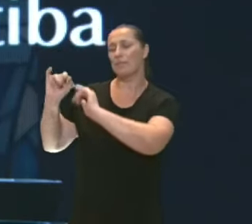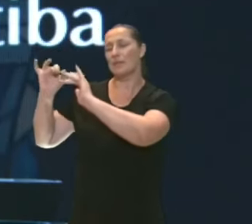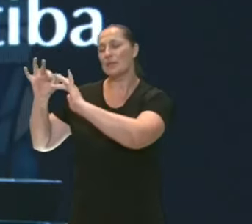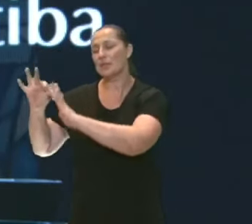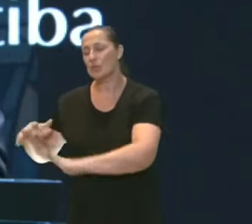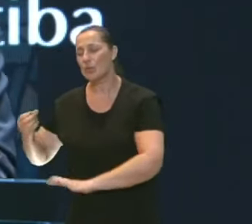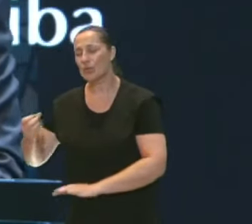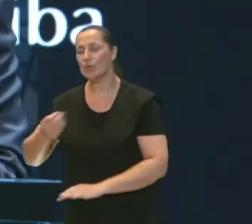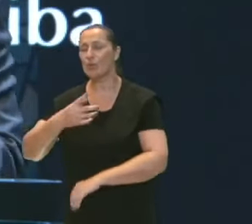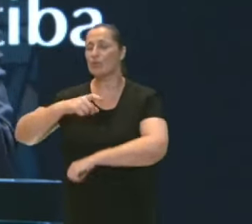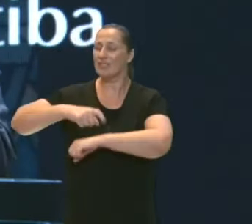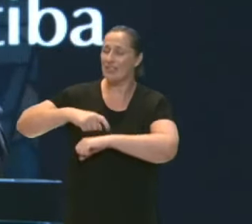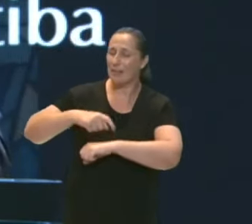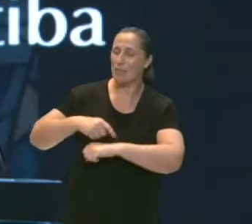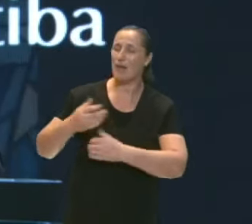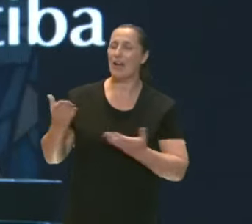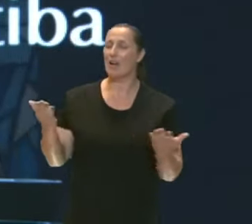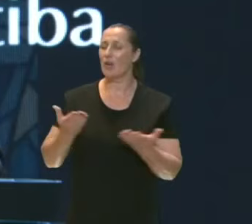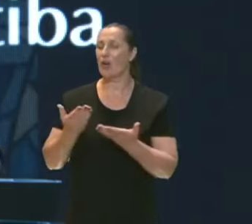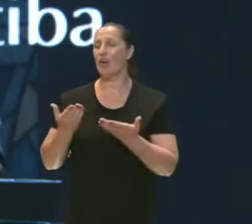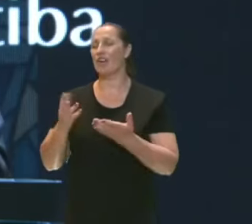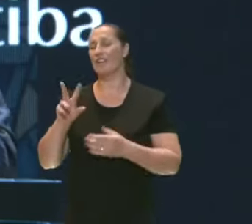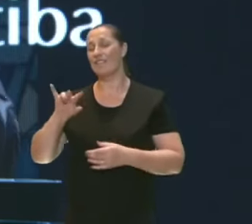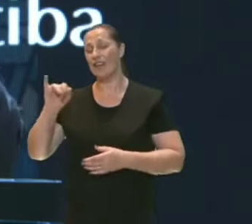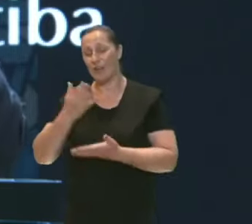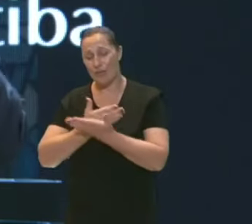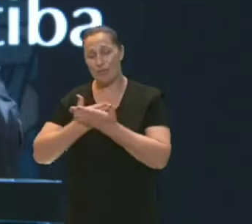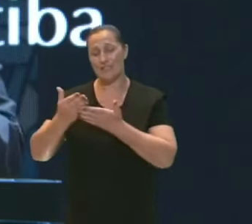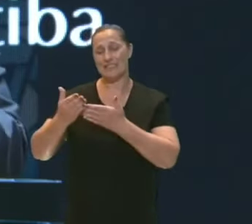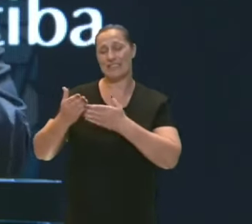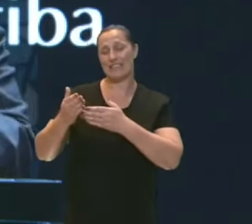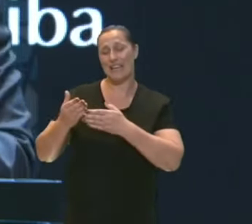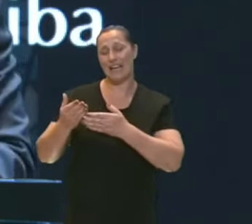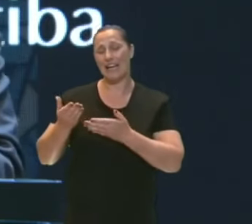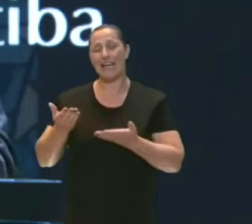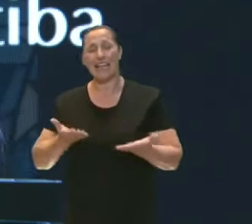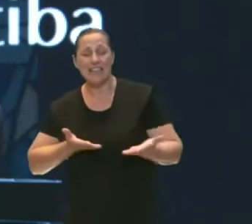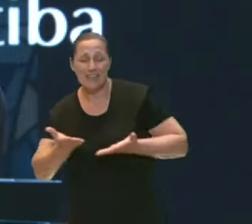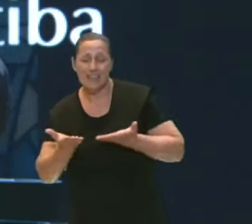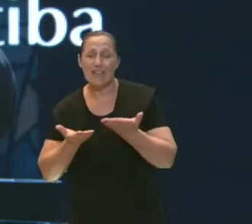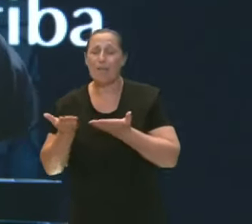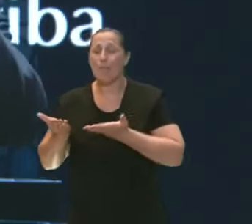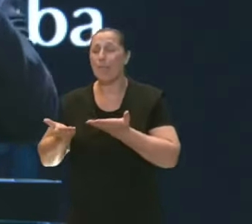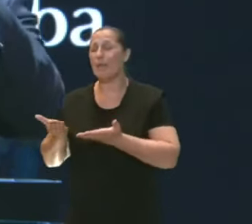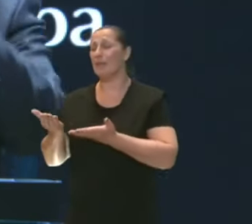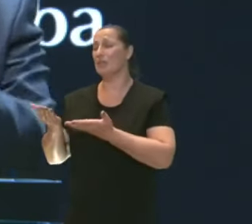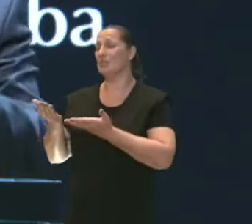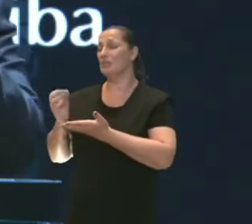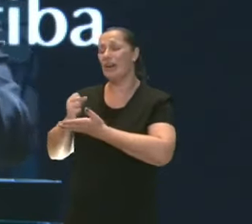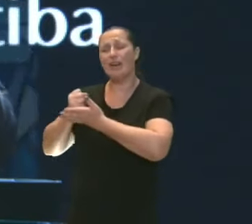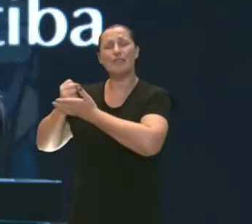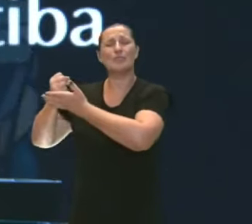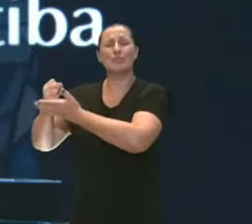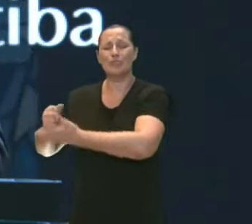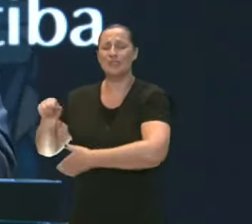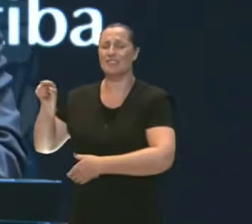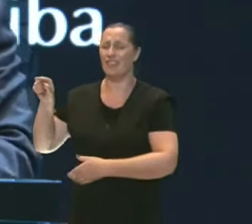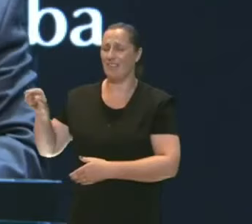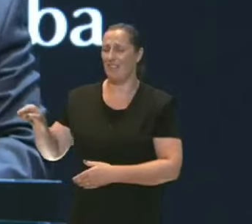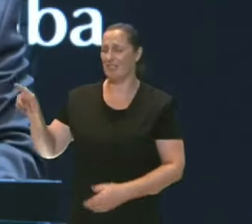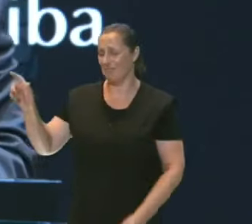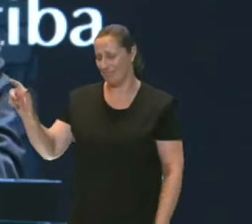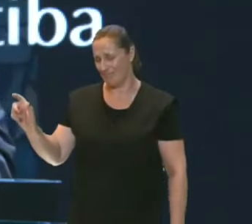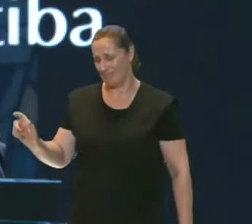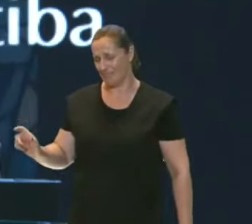momento de tratamento, e que a vida dele continue a ser para a glória do Senhor. Realiza o teu plano bom,